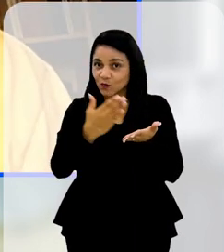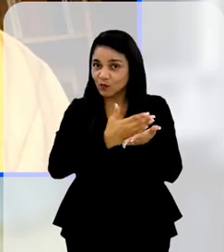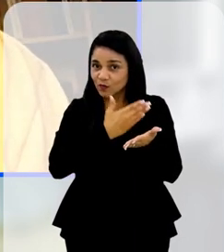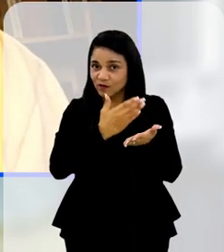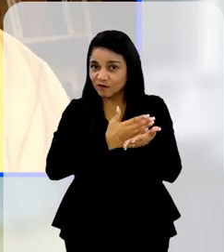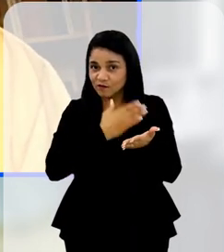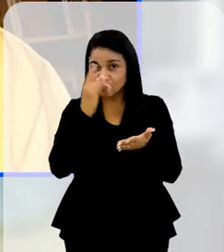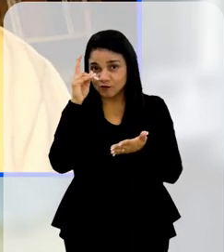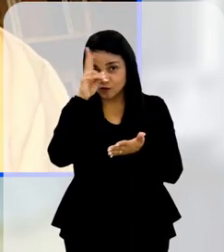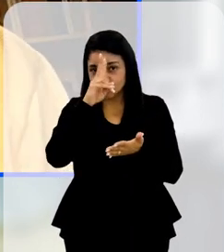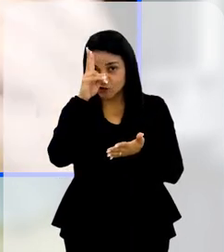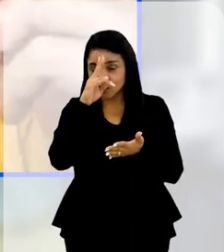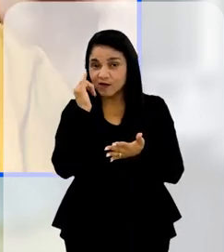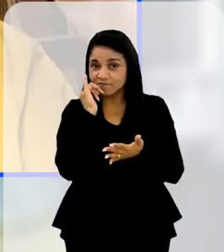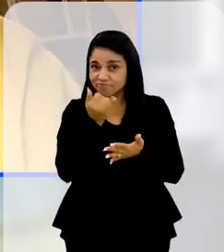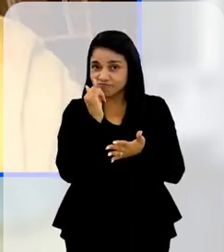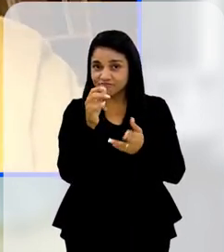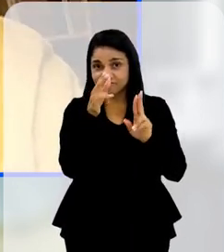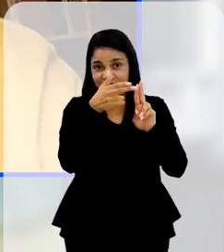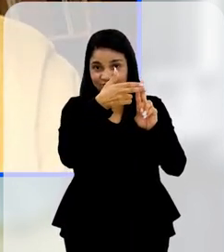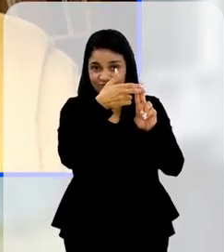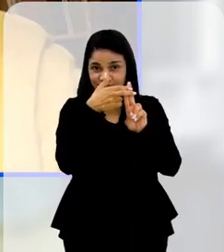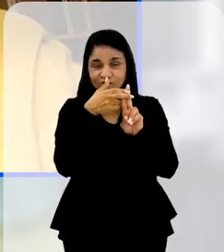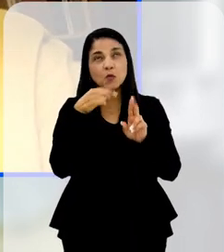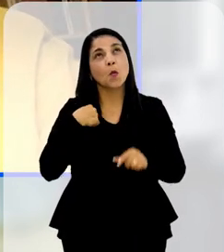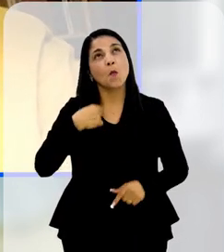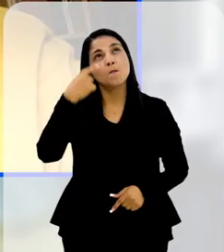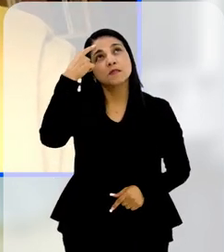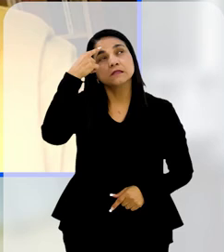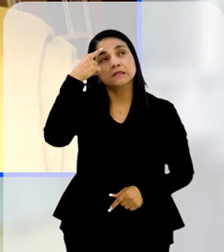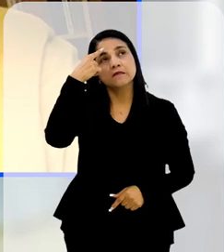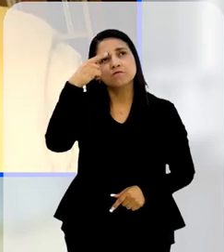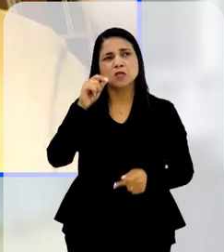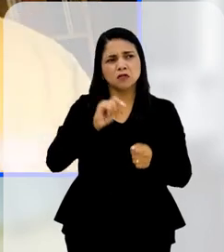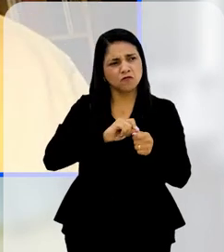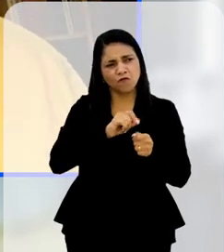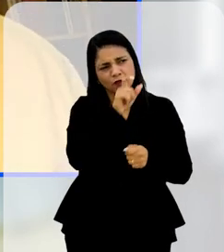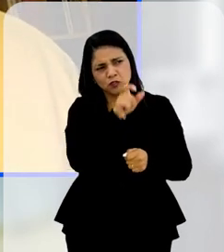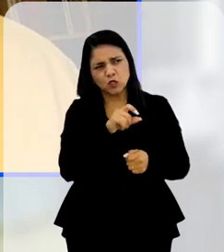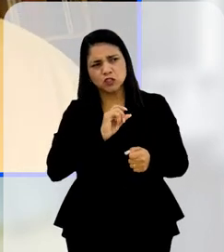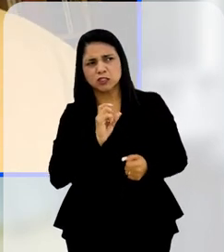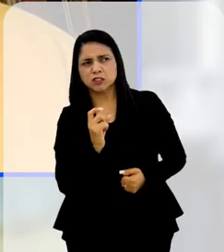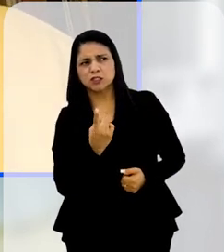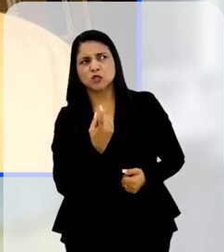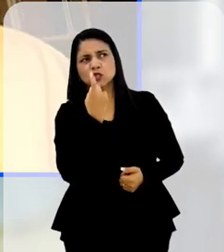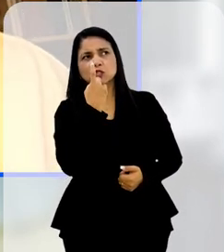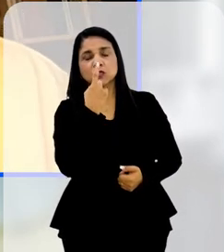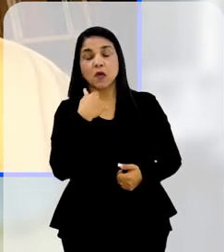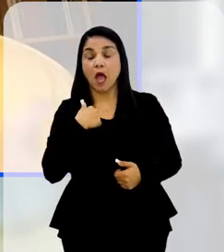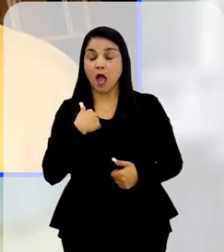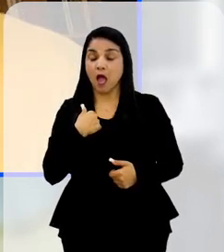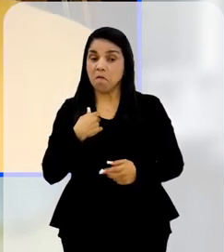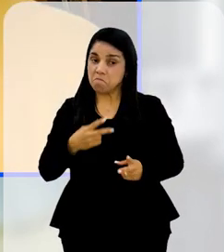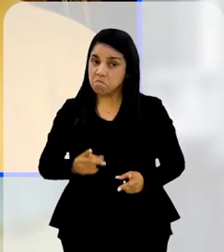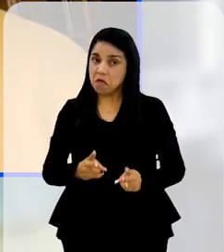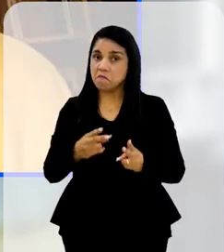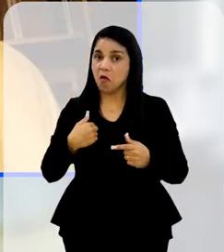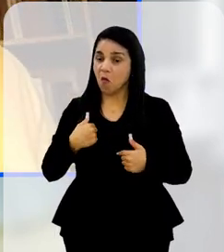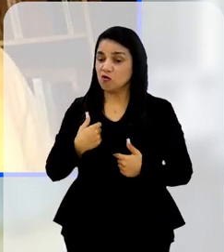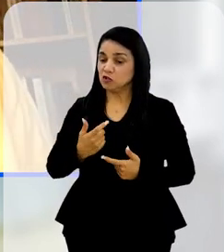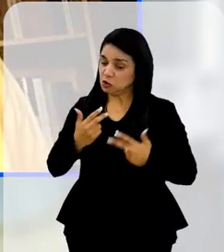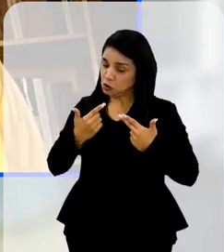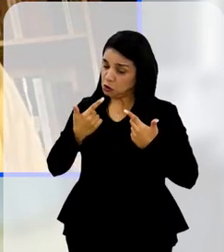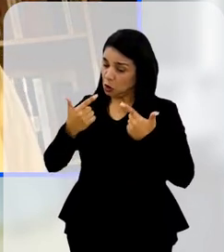foram acontecendo. E cada vez que eu parei para pensar, eu pensava, por que ele não fez sozinho? Ao mesmo tempo eu dizia, sorte a mim,